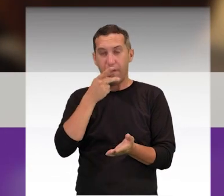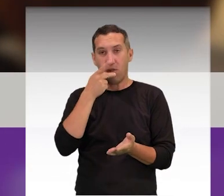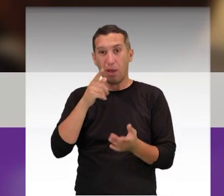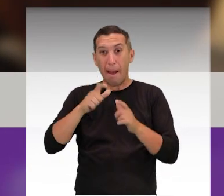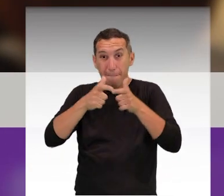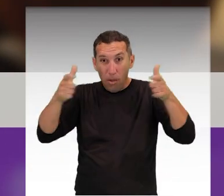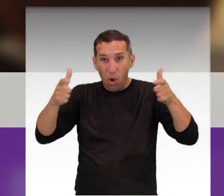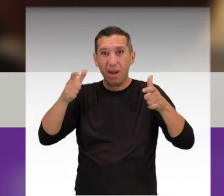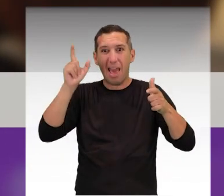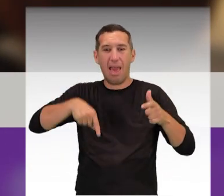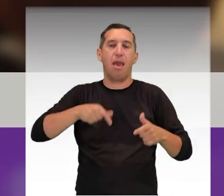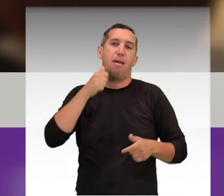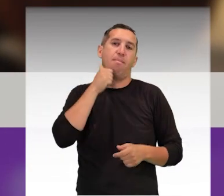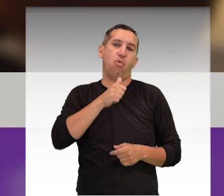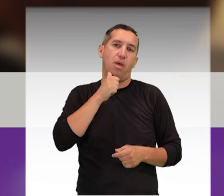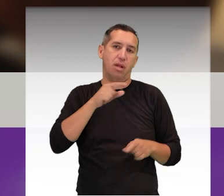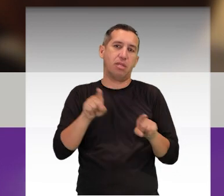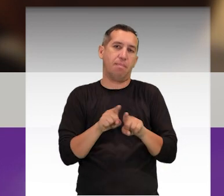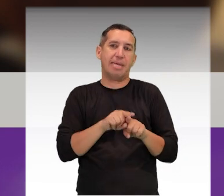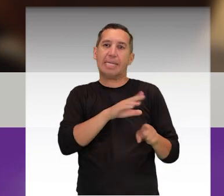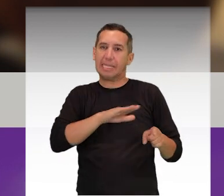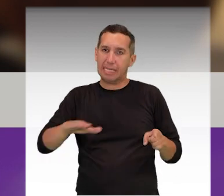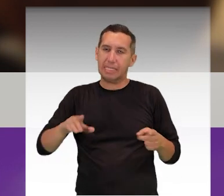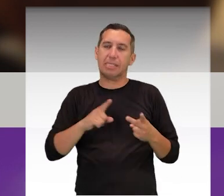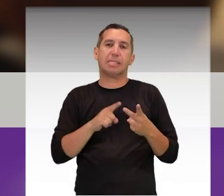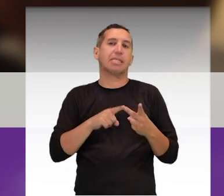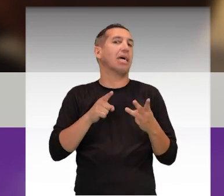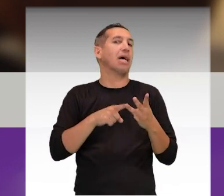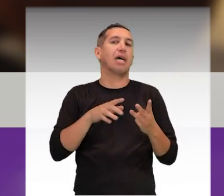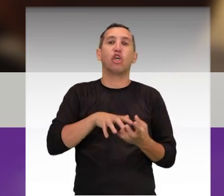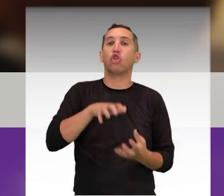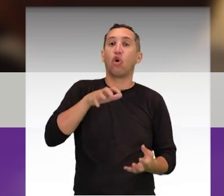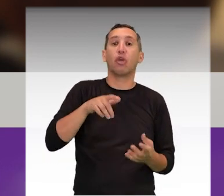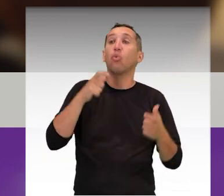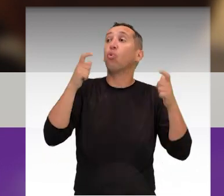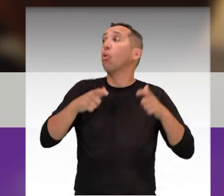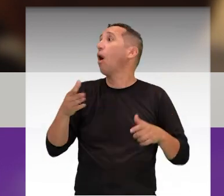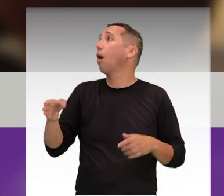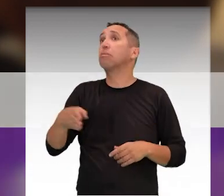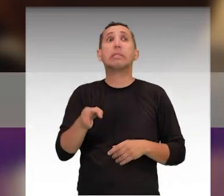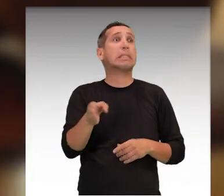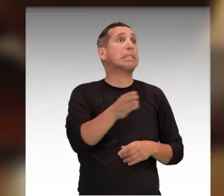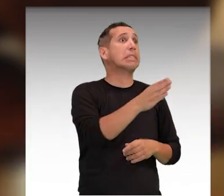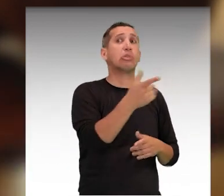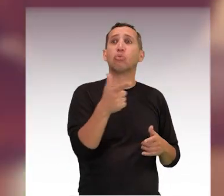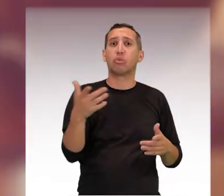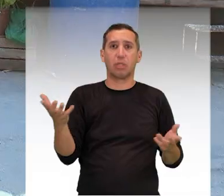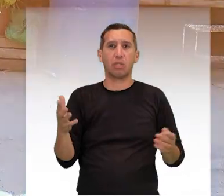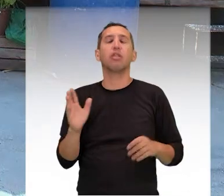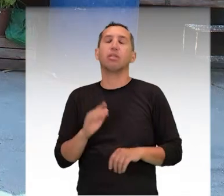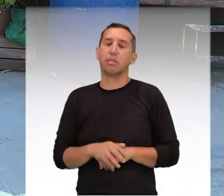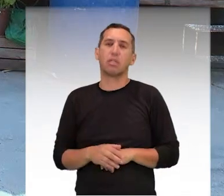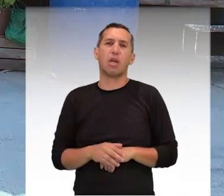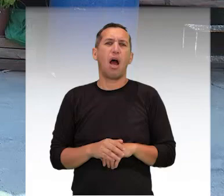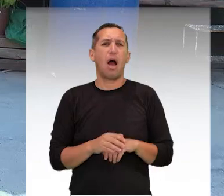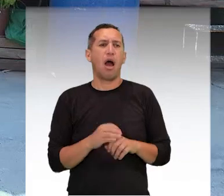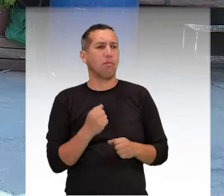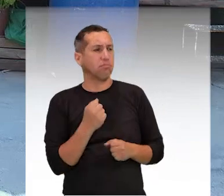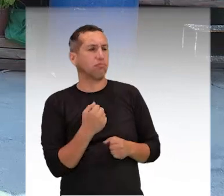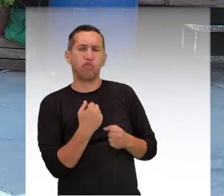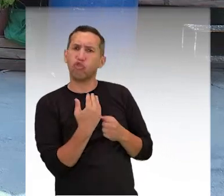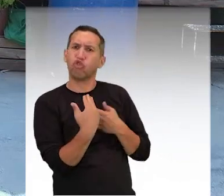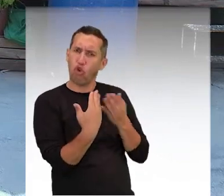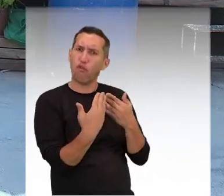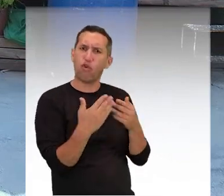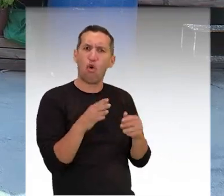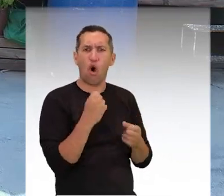que a maioria dos ocupantes são mulheres, crianças e idosos, pessoas que não têm para onde ir. A gente conversou com algumas pessoas